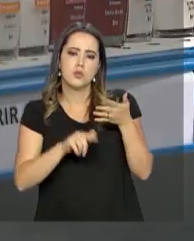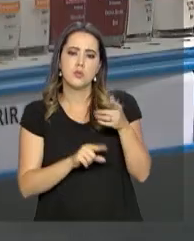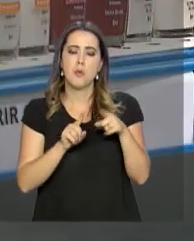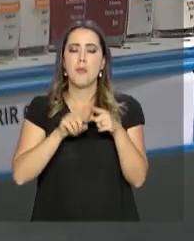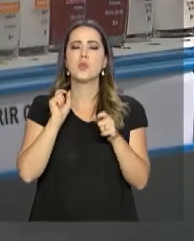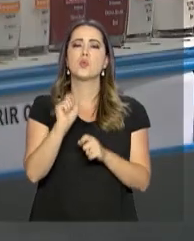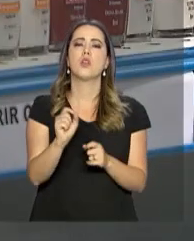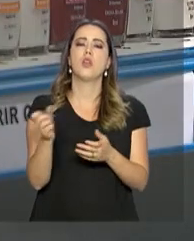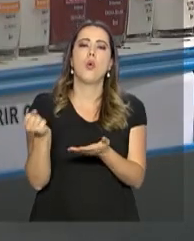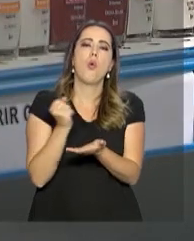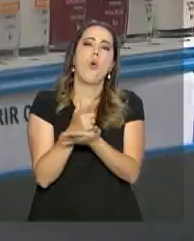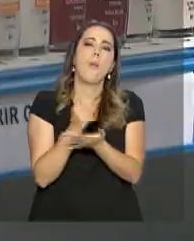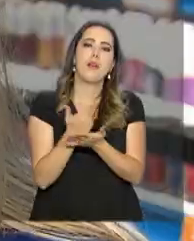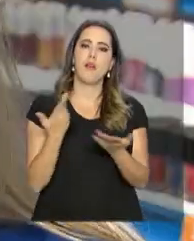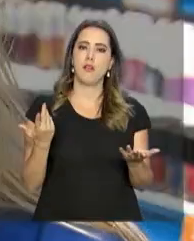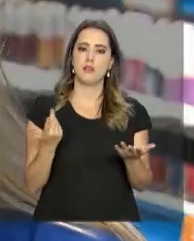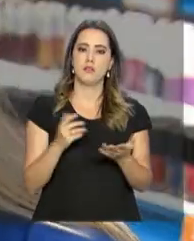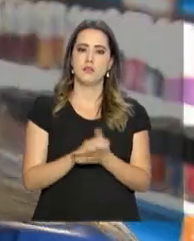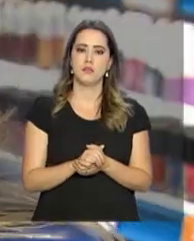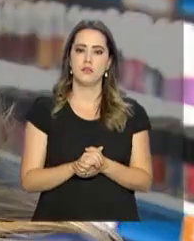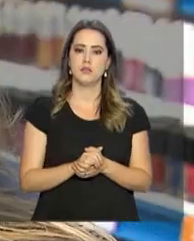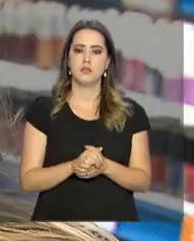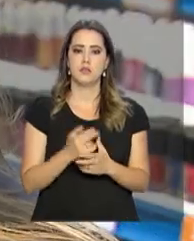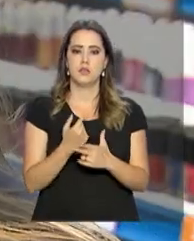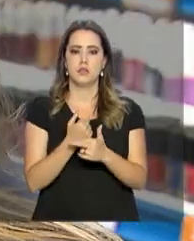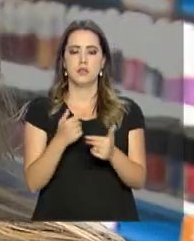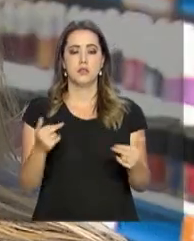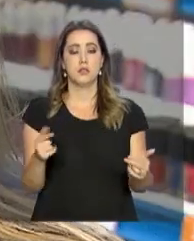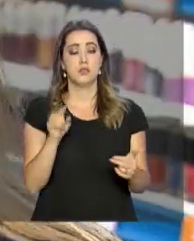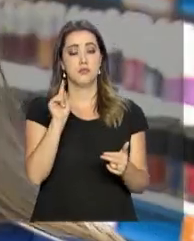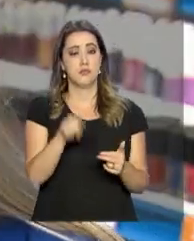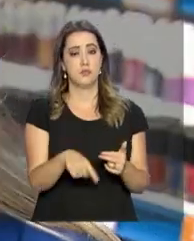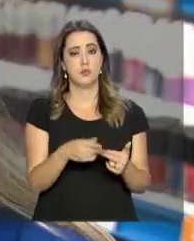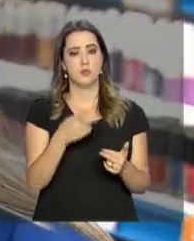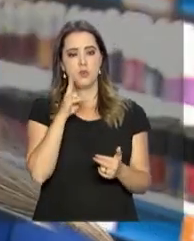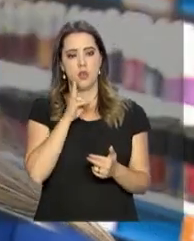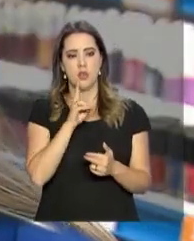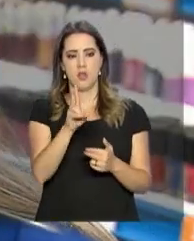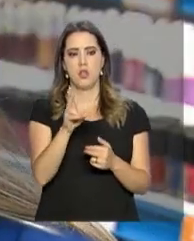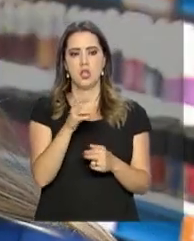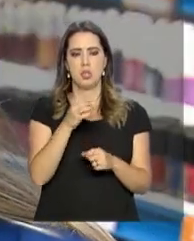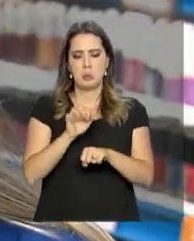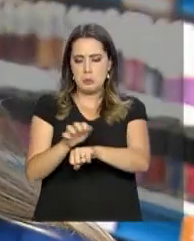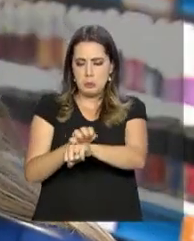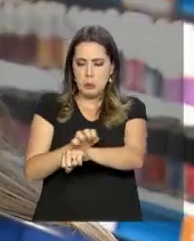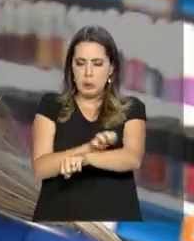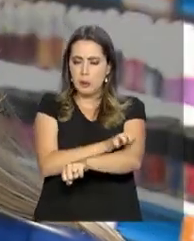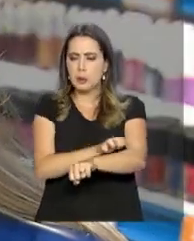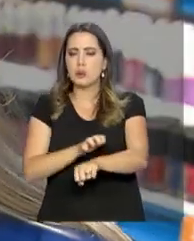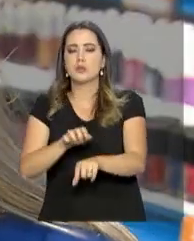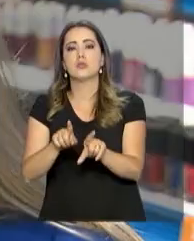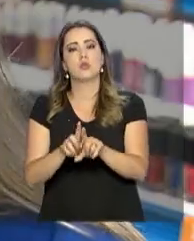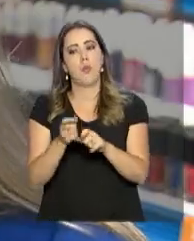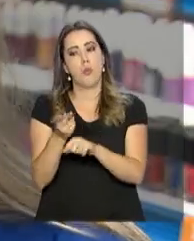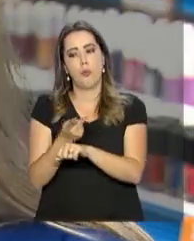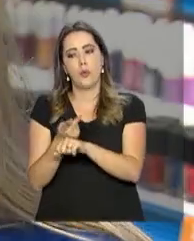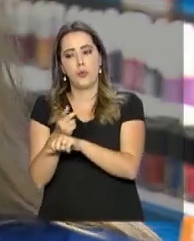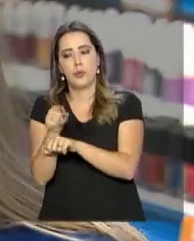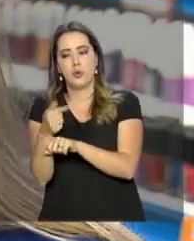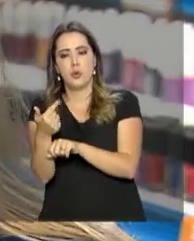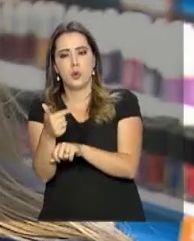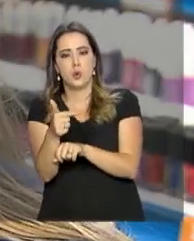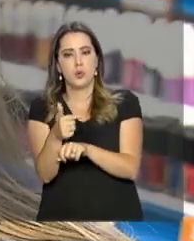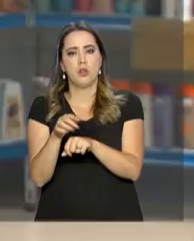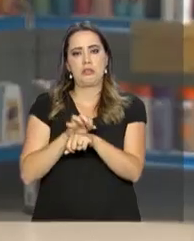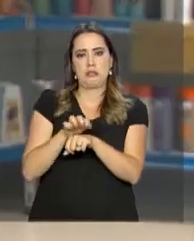o que levar em conta para escolher? Dos componentes, eu tenho muita alergia, então eu busco algumas coisas que não me